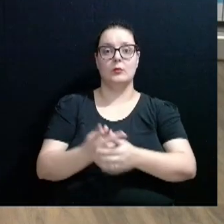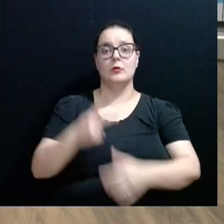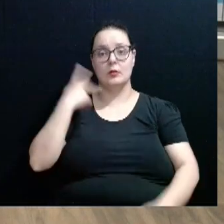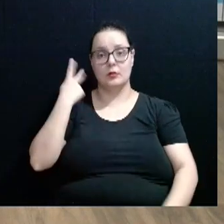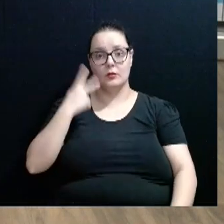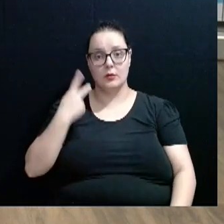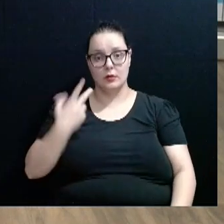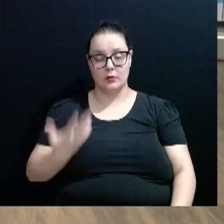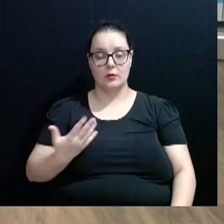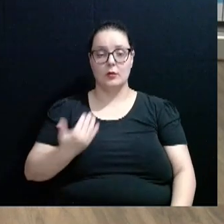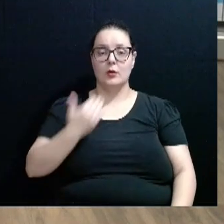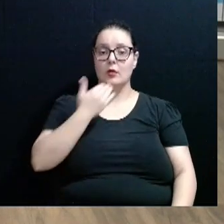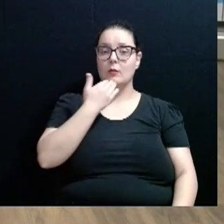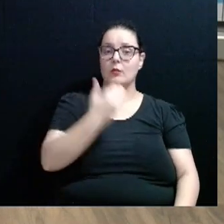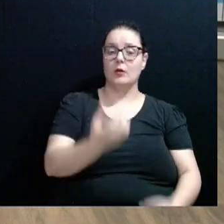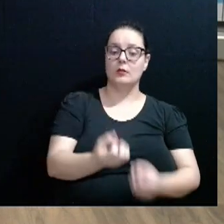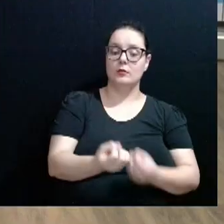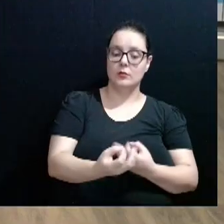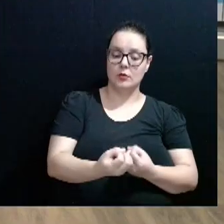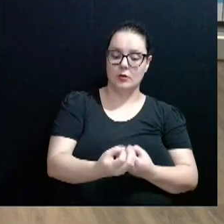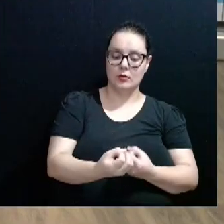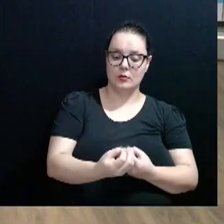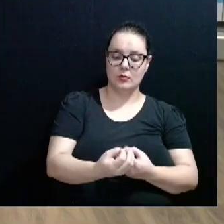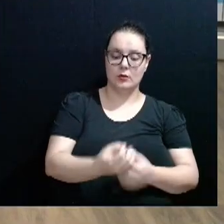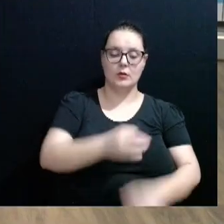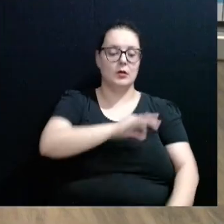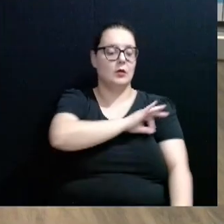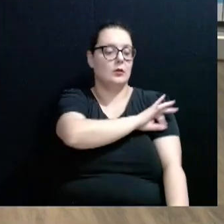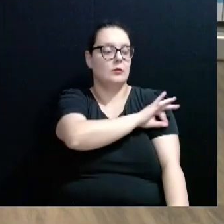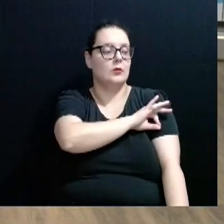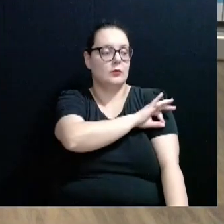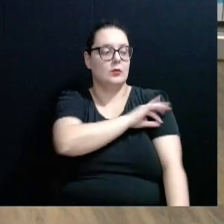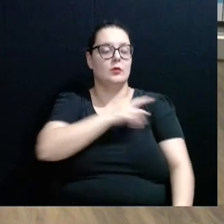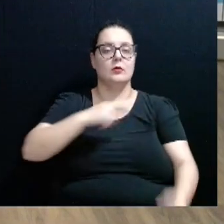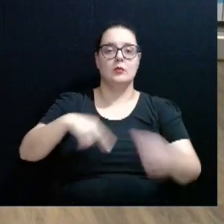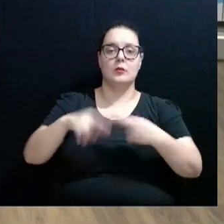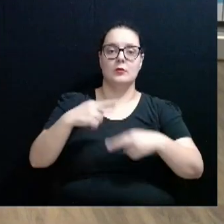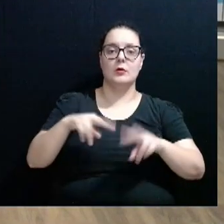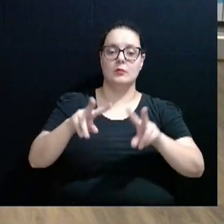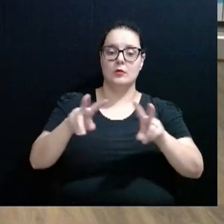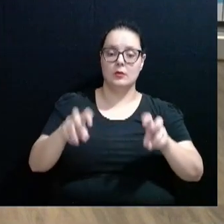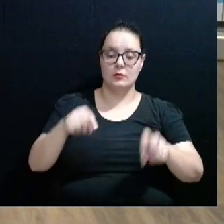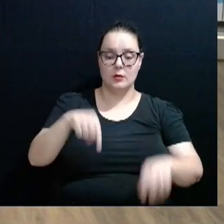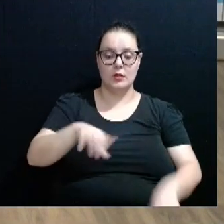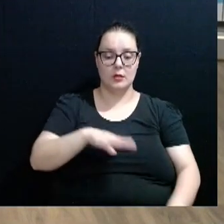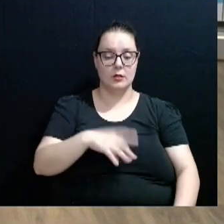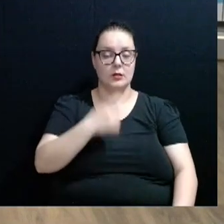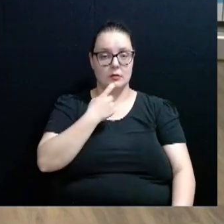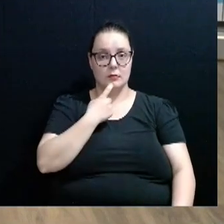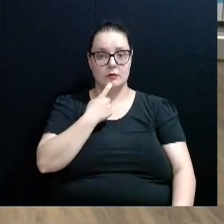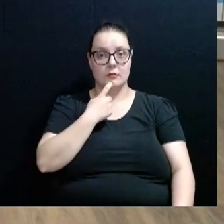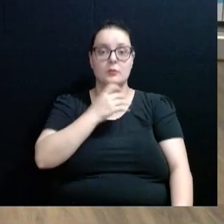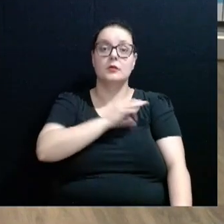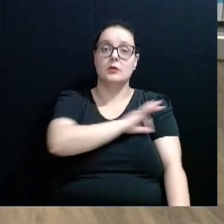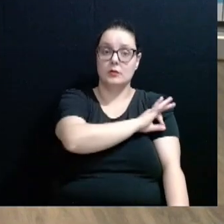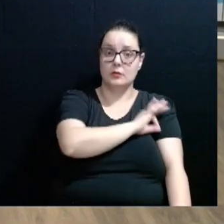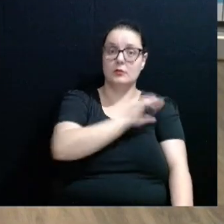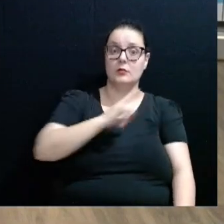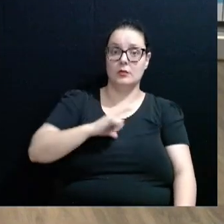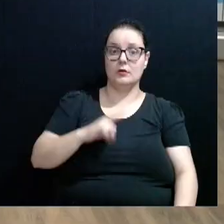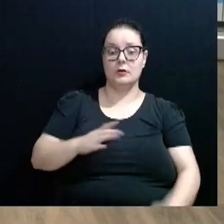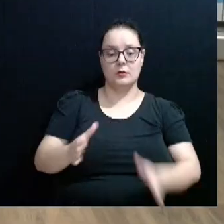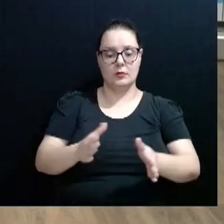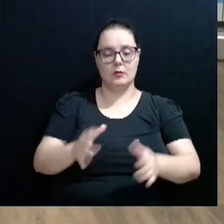pede informações à prefeitura a respeito de um tema aqui na cidade e a prefeitura tem um período para